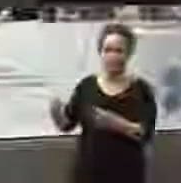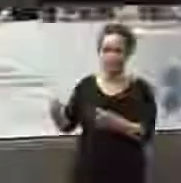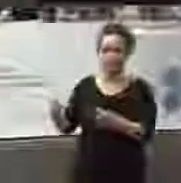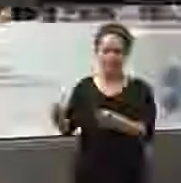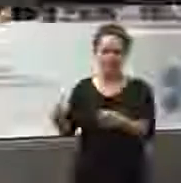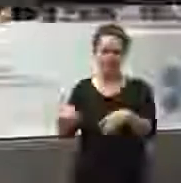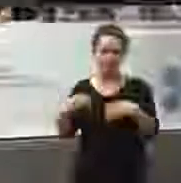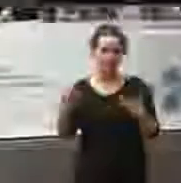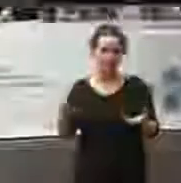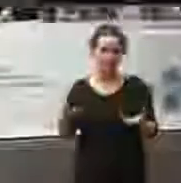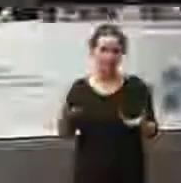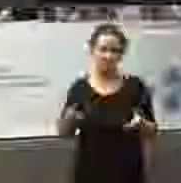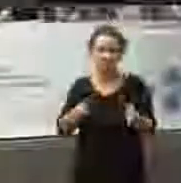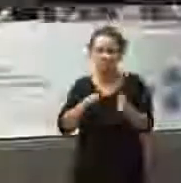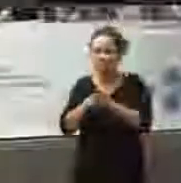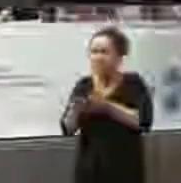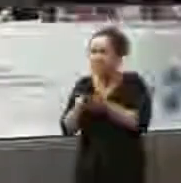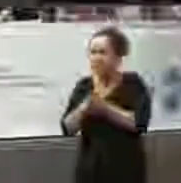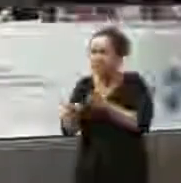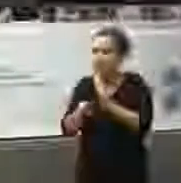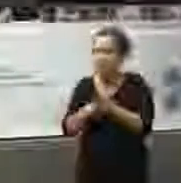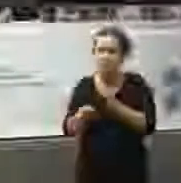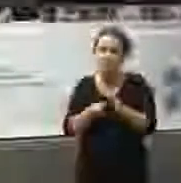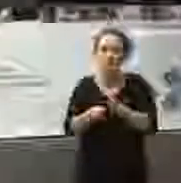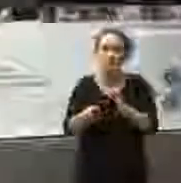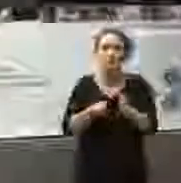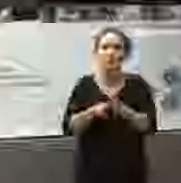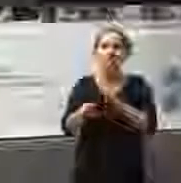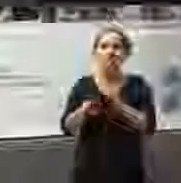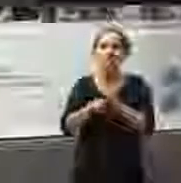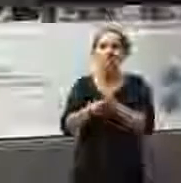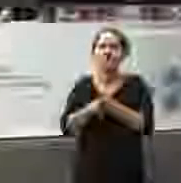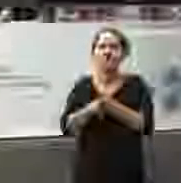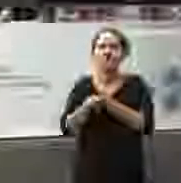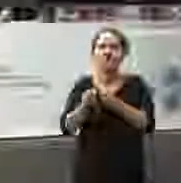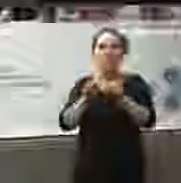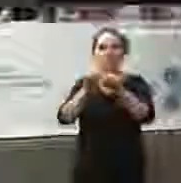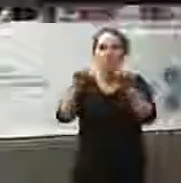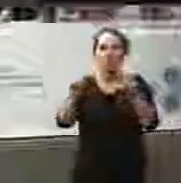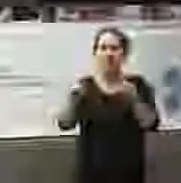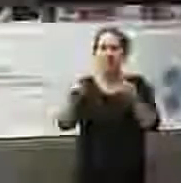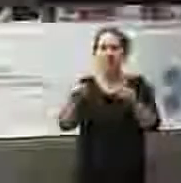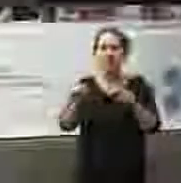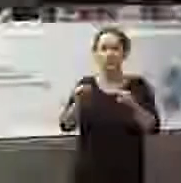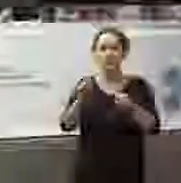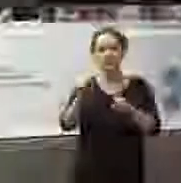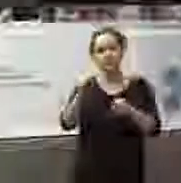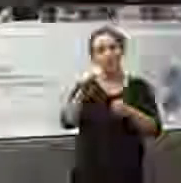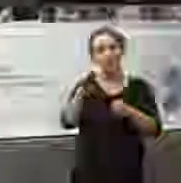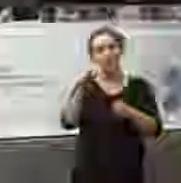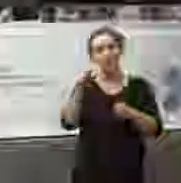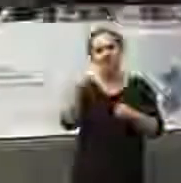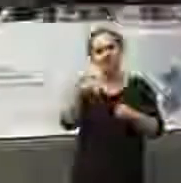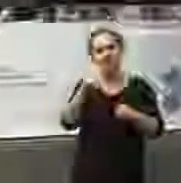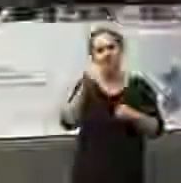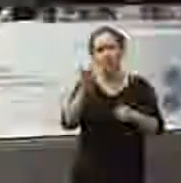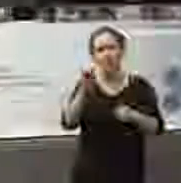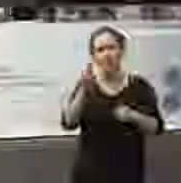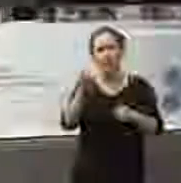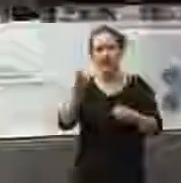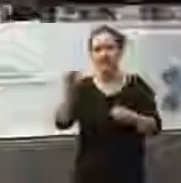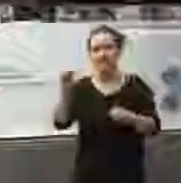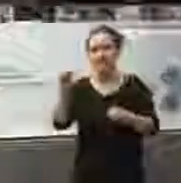as pesquisas com os sistemas sanitários no mundo dizem que não